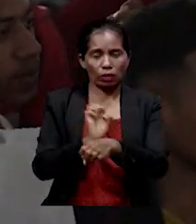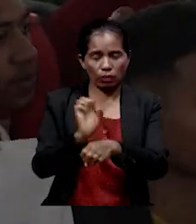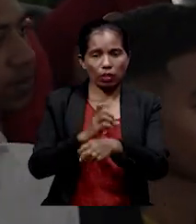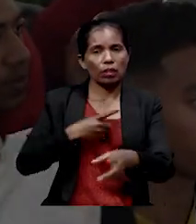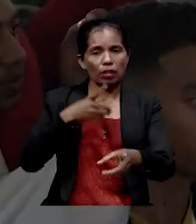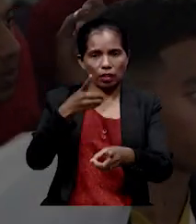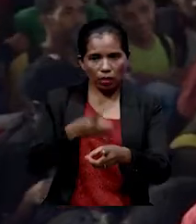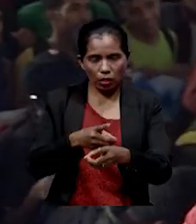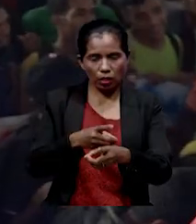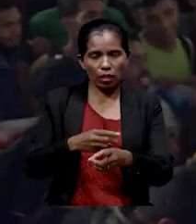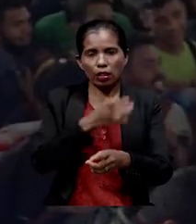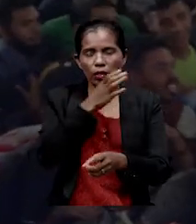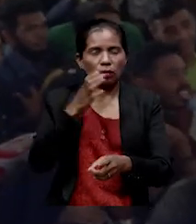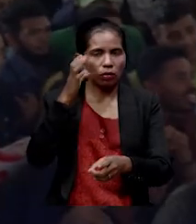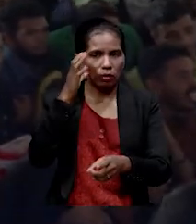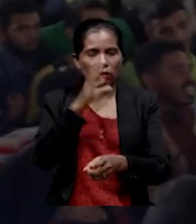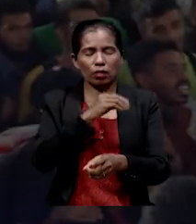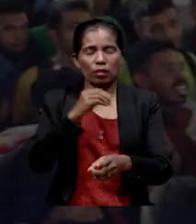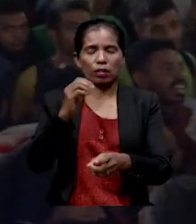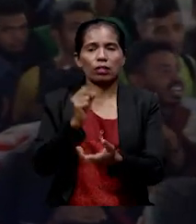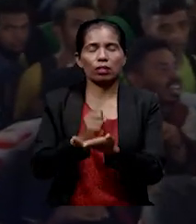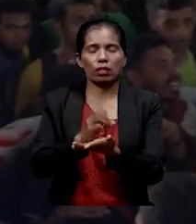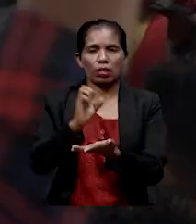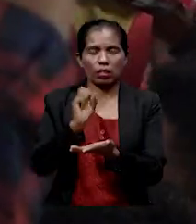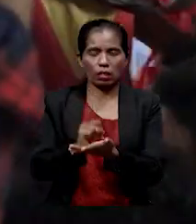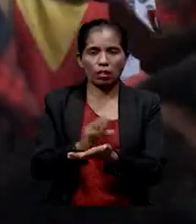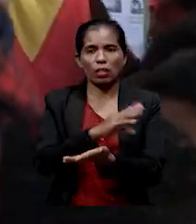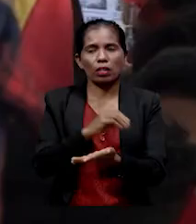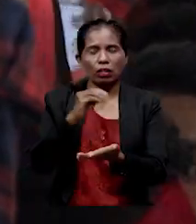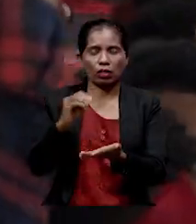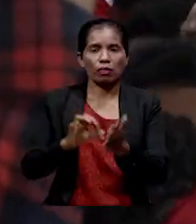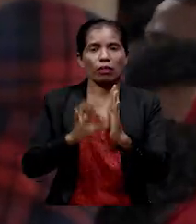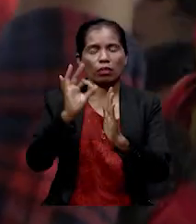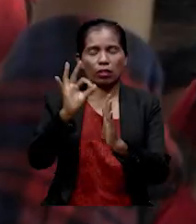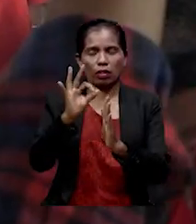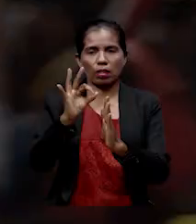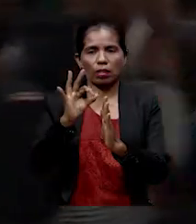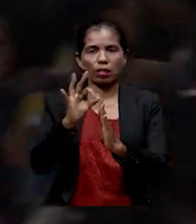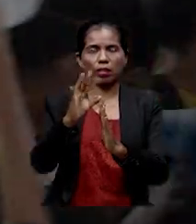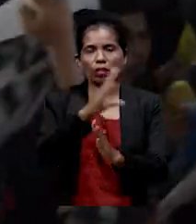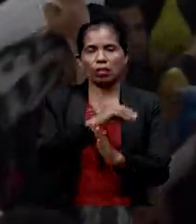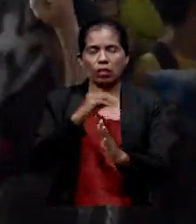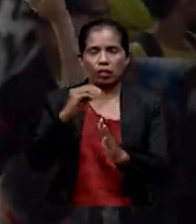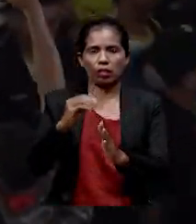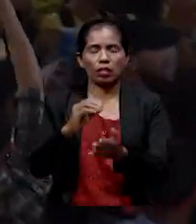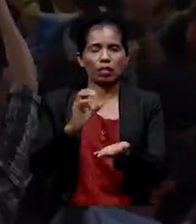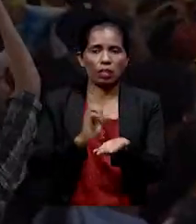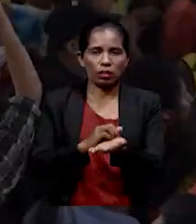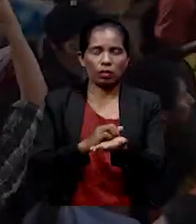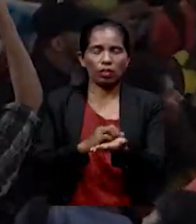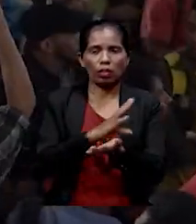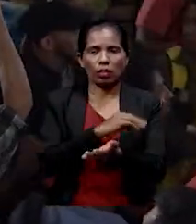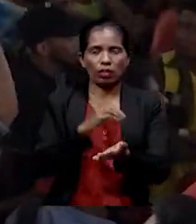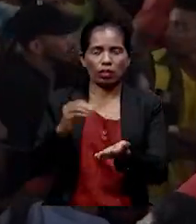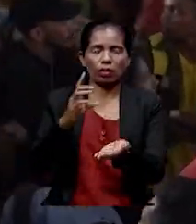direito, agricultura, Fakultade de Ciência Exatas, Fakultade de Filosofia, Fakultade de Engenharia, Ciência e Tecnologia, no Fakultade